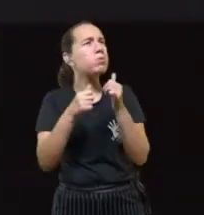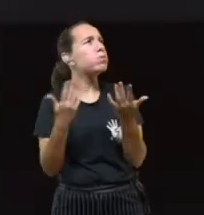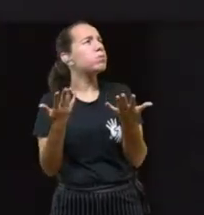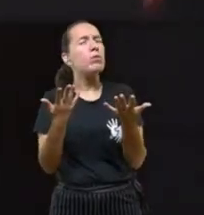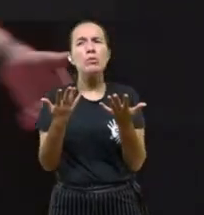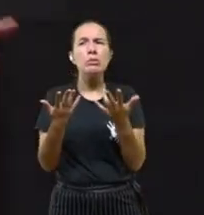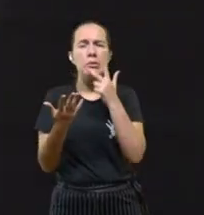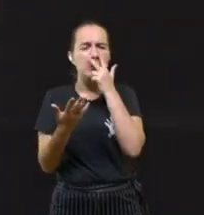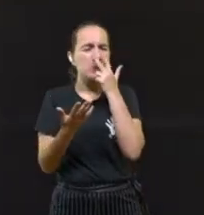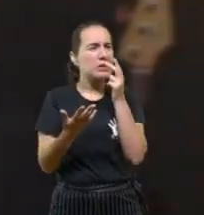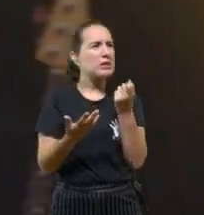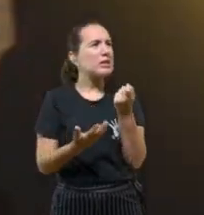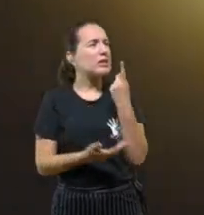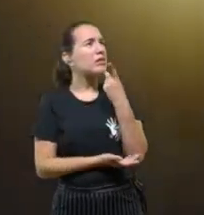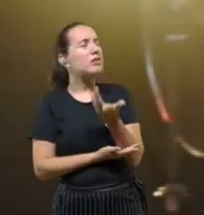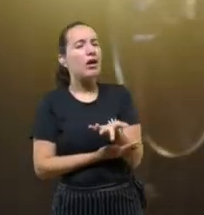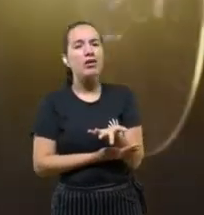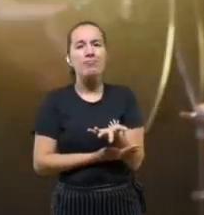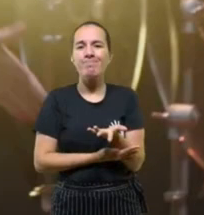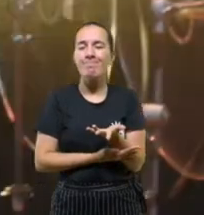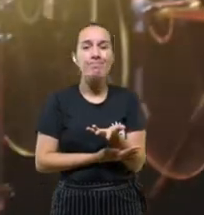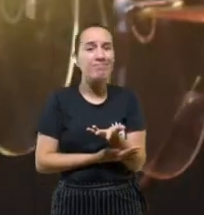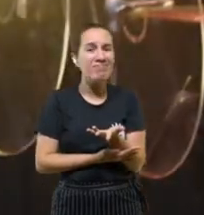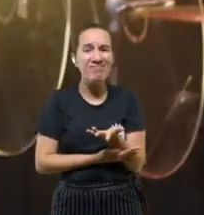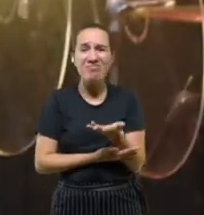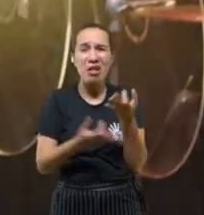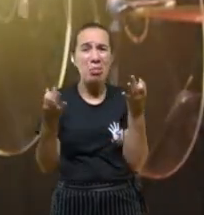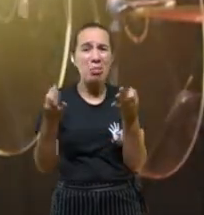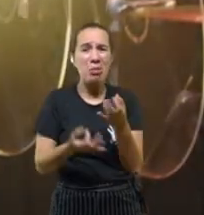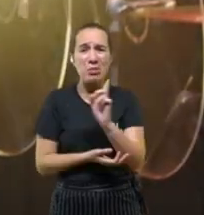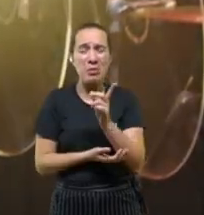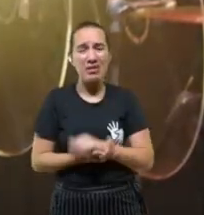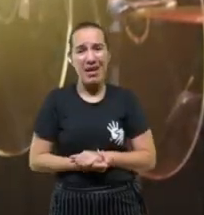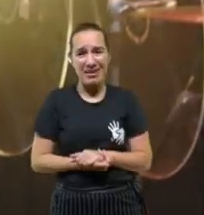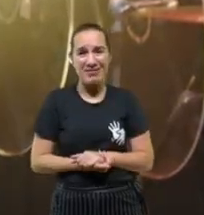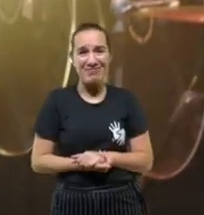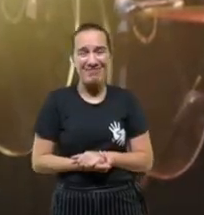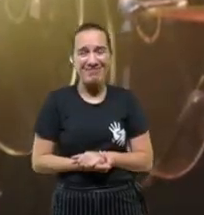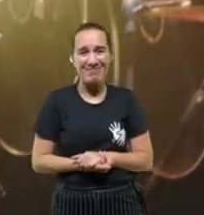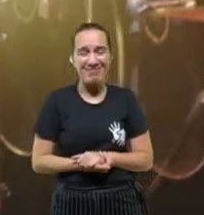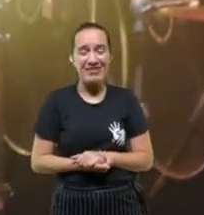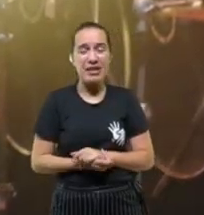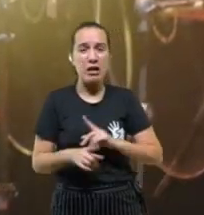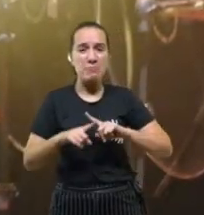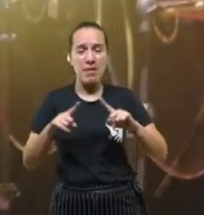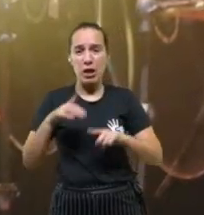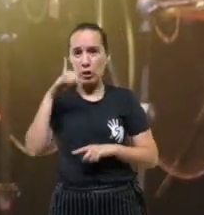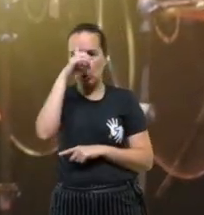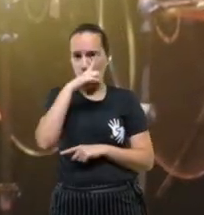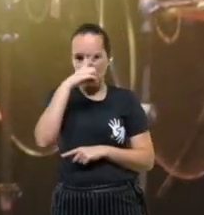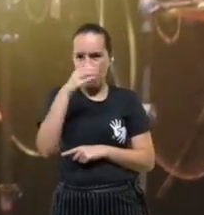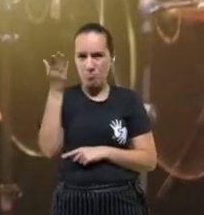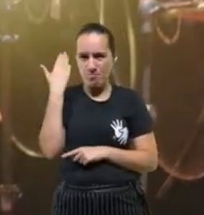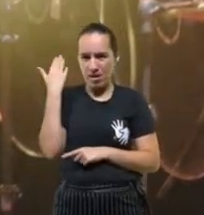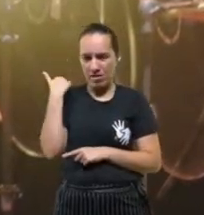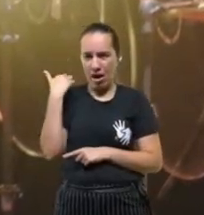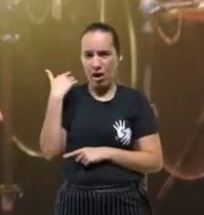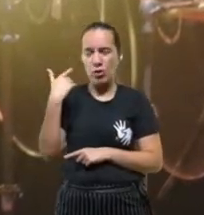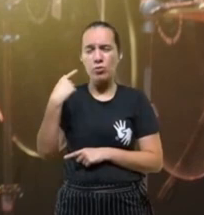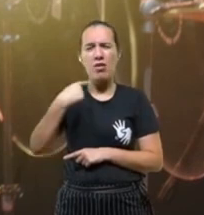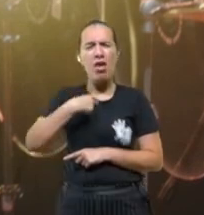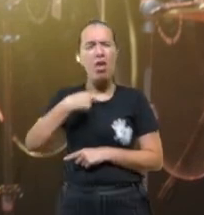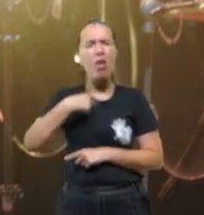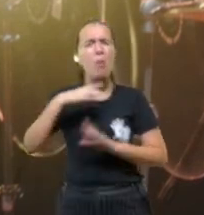propostas a casas, nada deu e nada. E esse domingo eu estava em Curitiba,